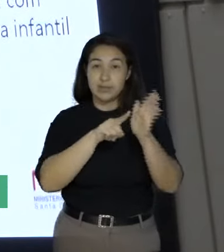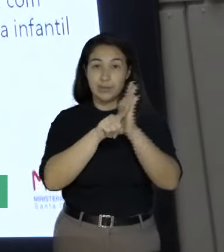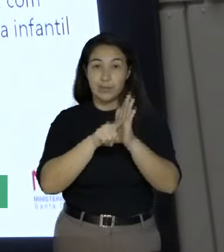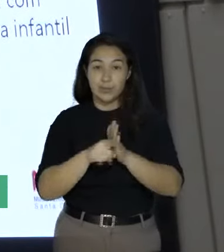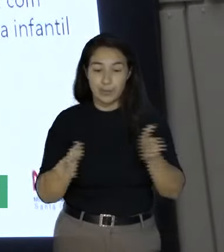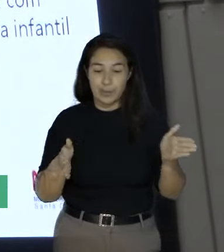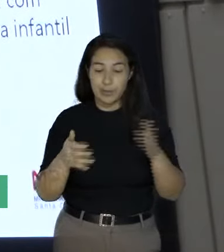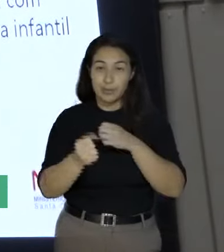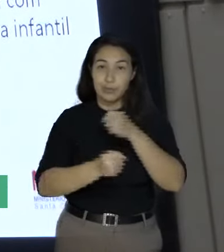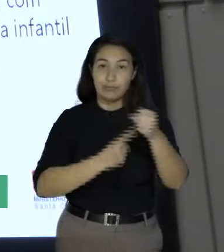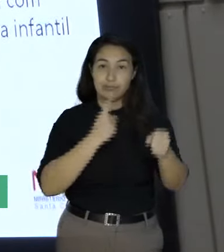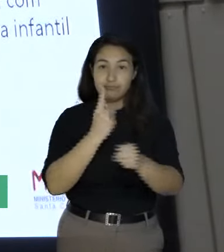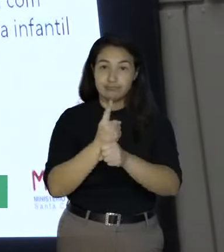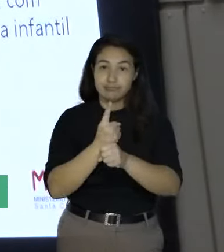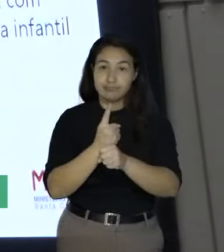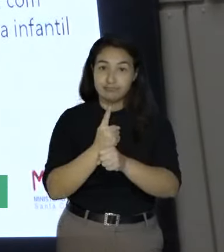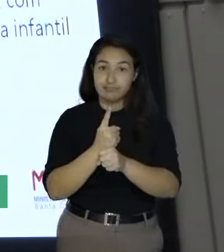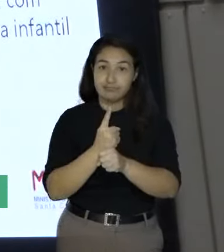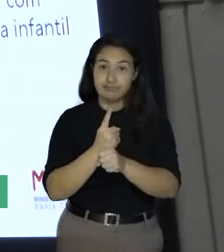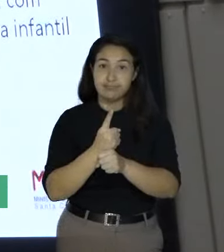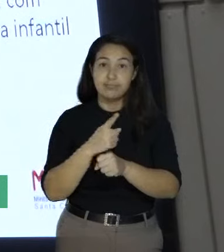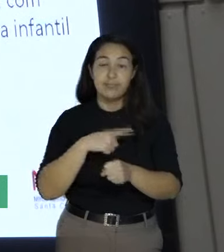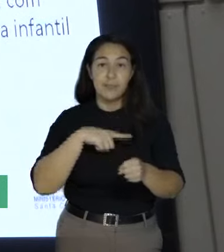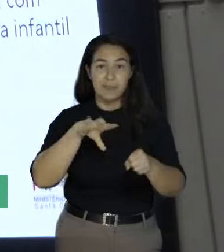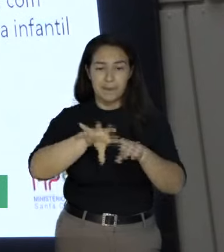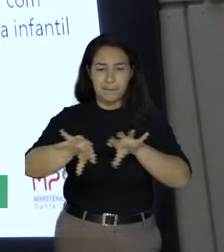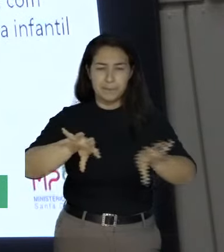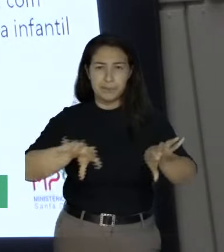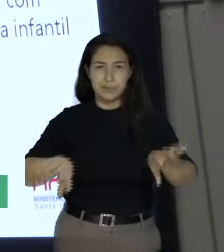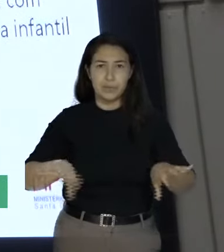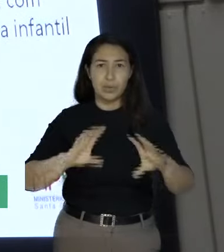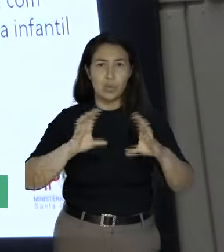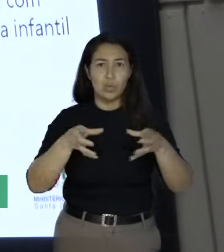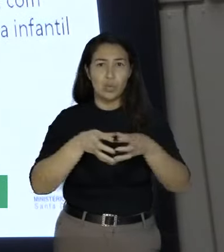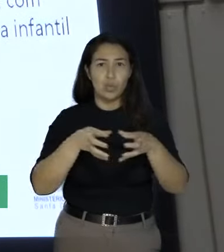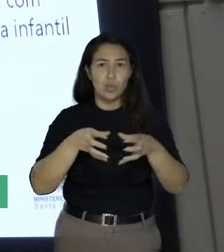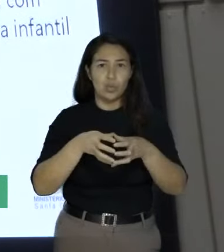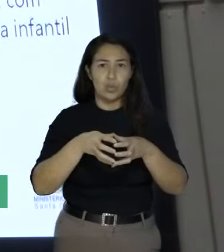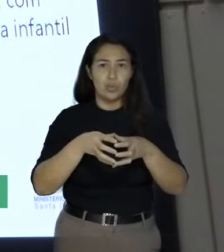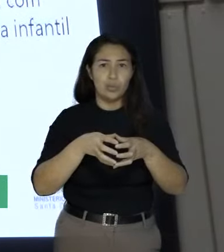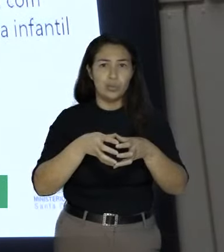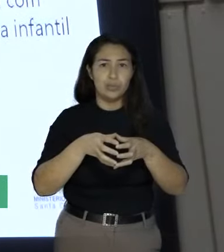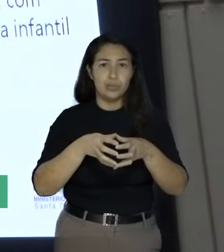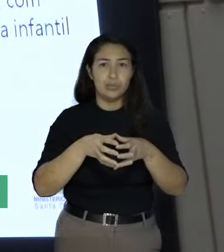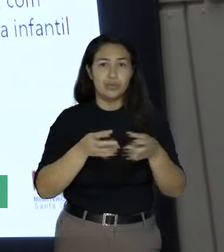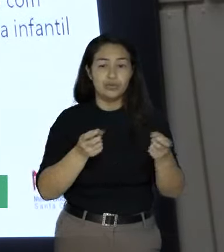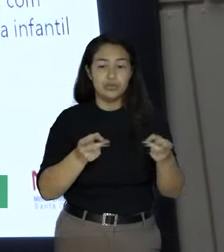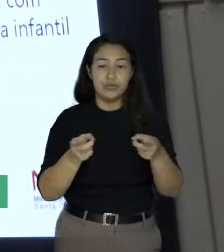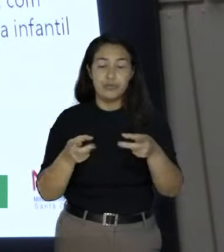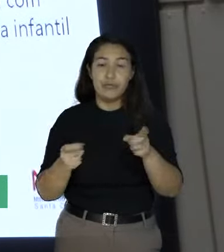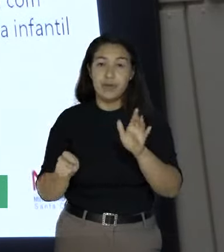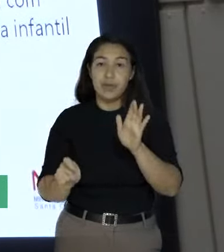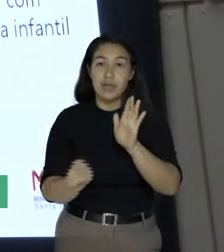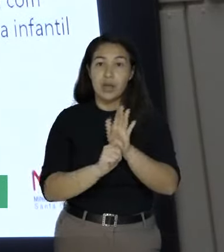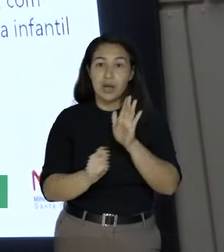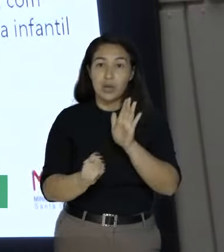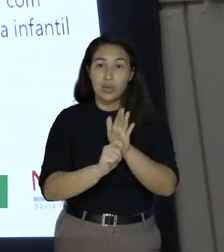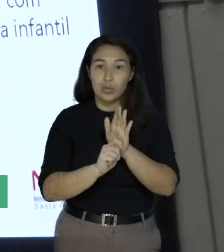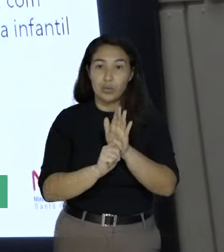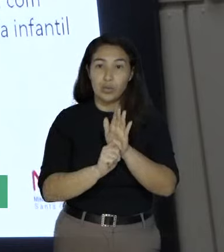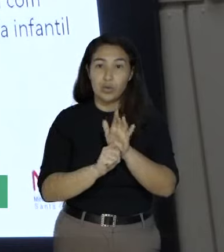destacando aqui o desmantelamento de uma quadrilha de narcotráfico que produzia uma